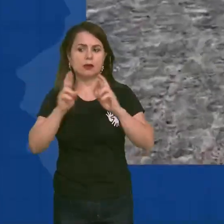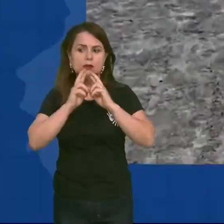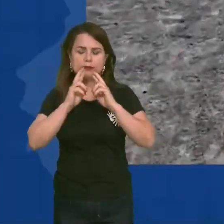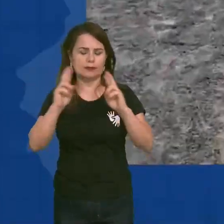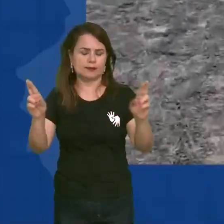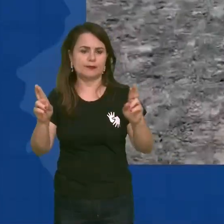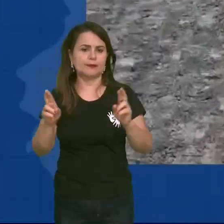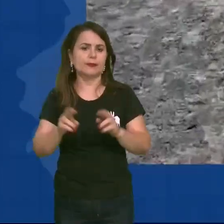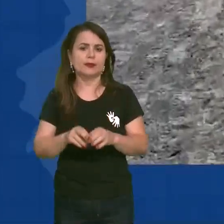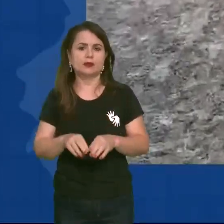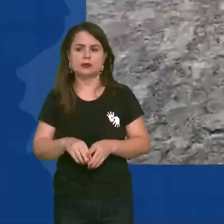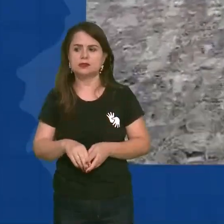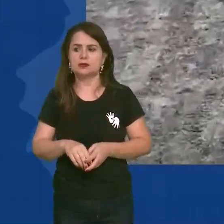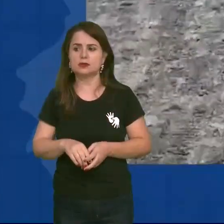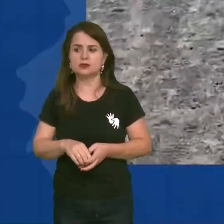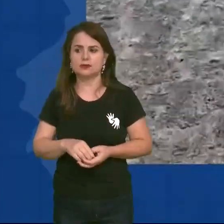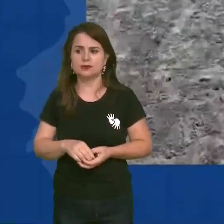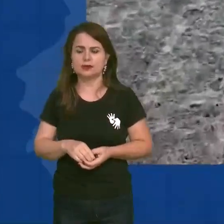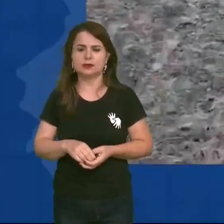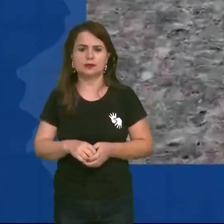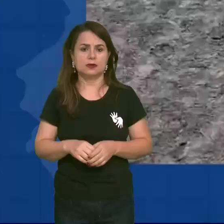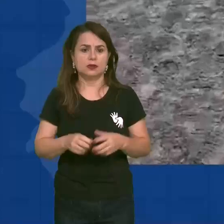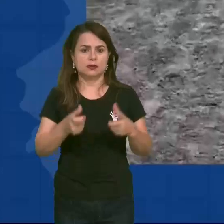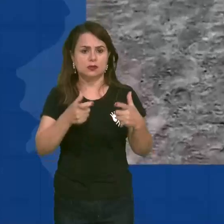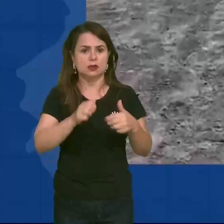gestão da secretaria de esportes